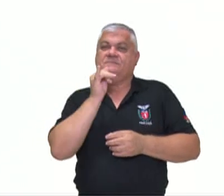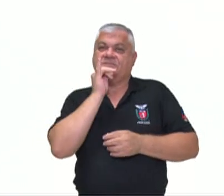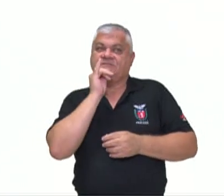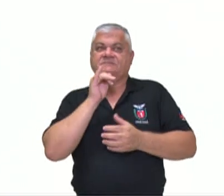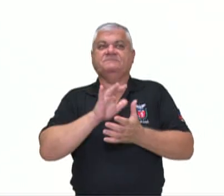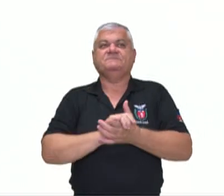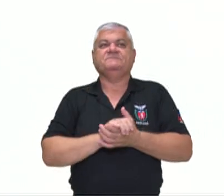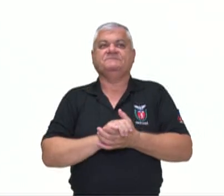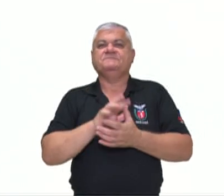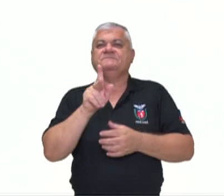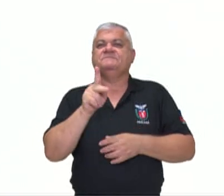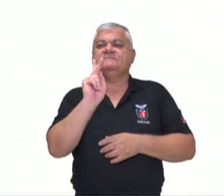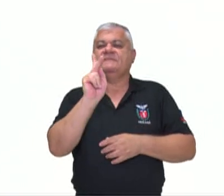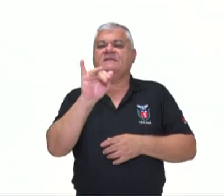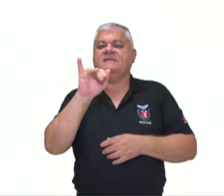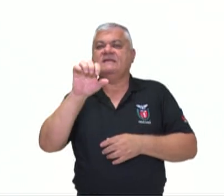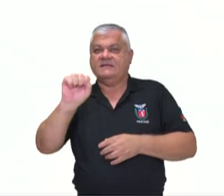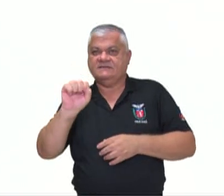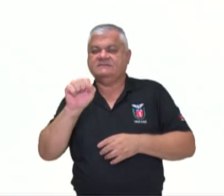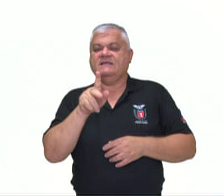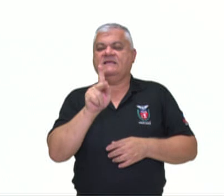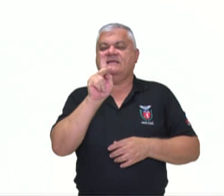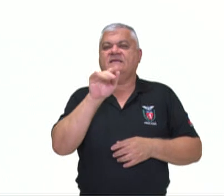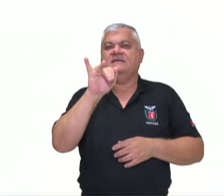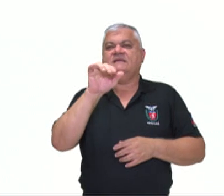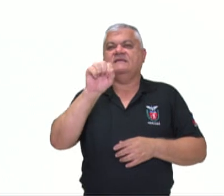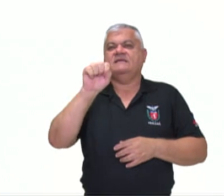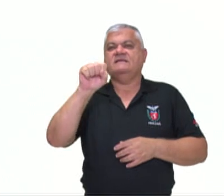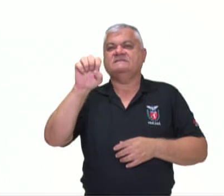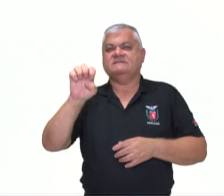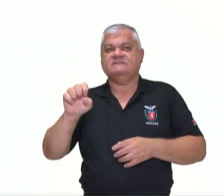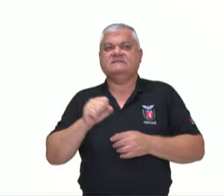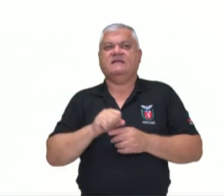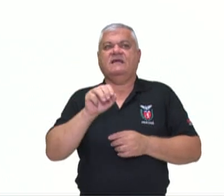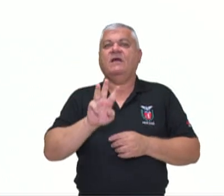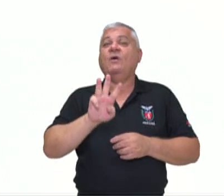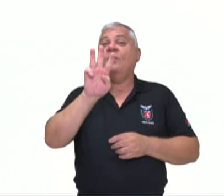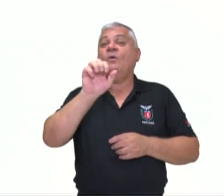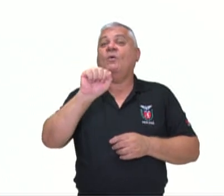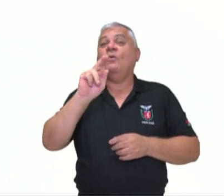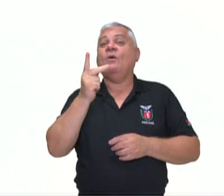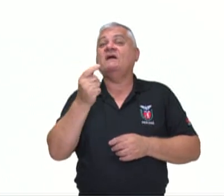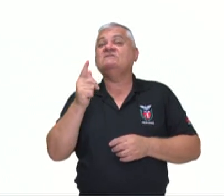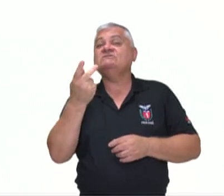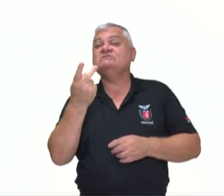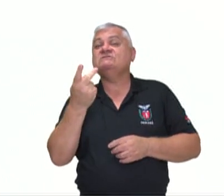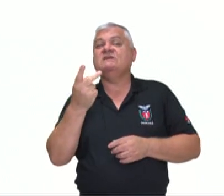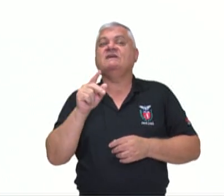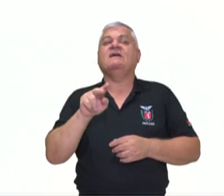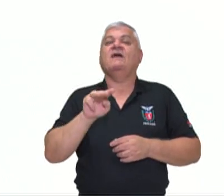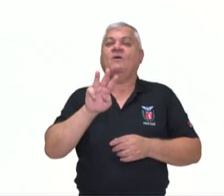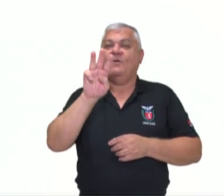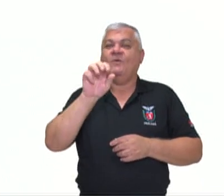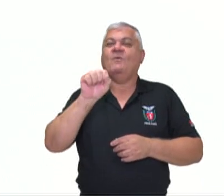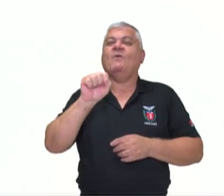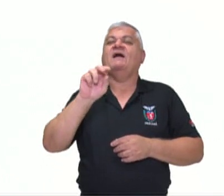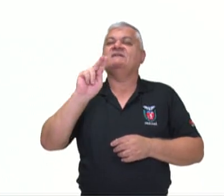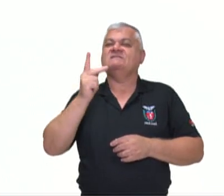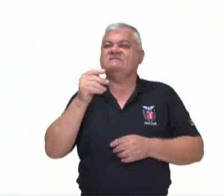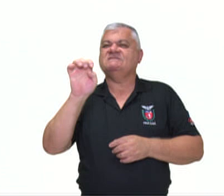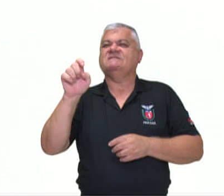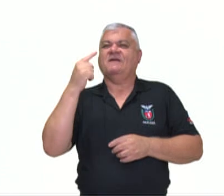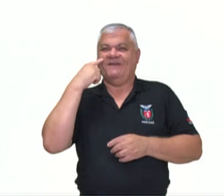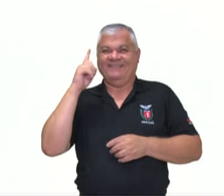exemplo, kiss, kisses, wash, washes, watch, watches, fix,